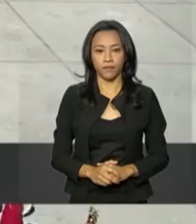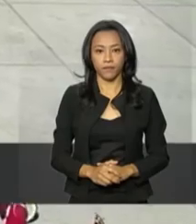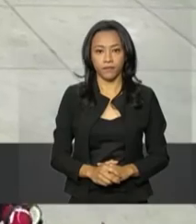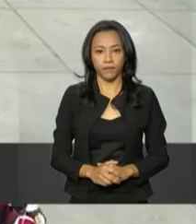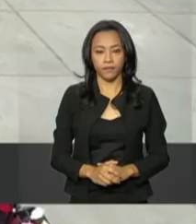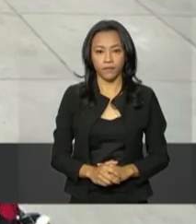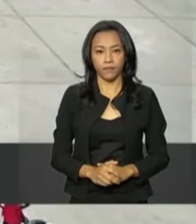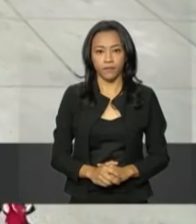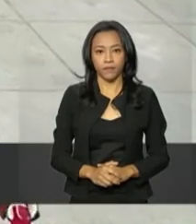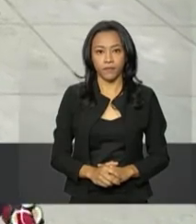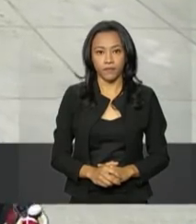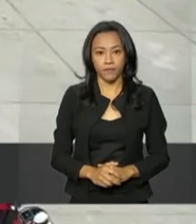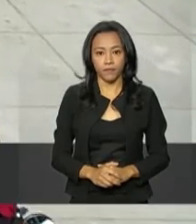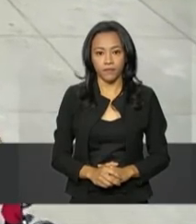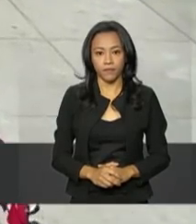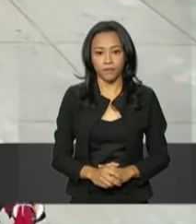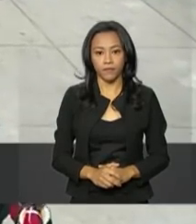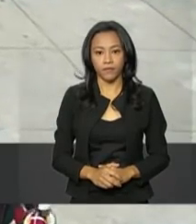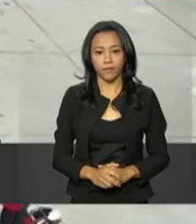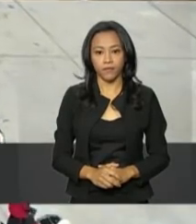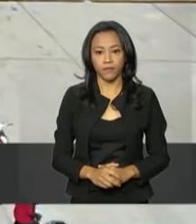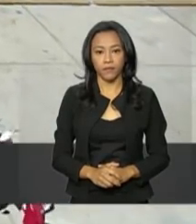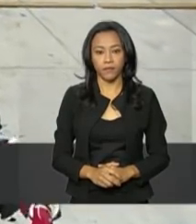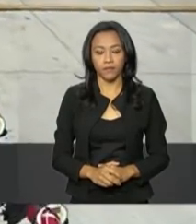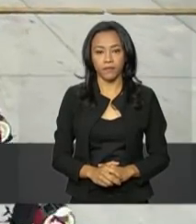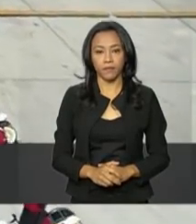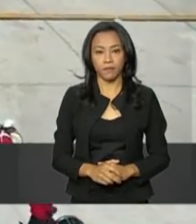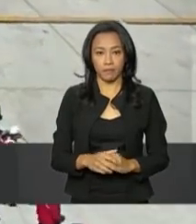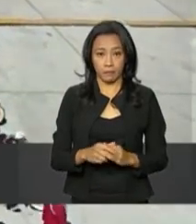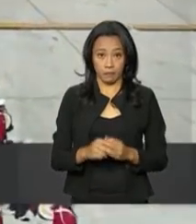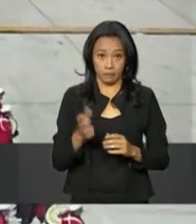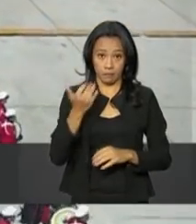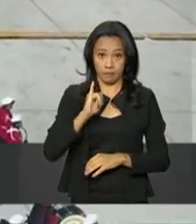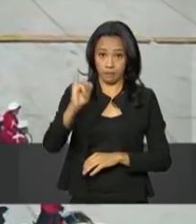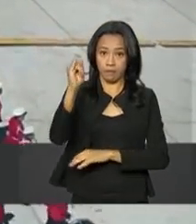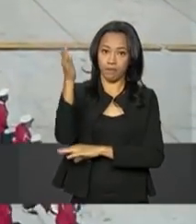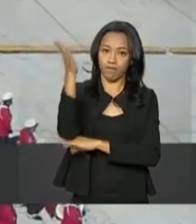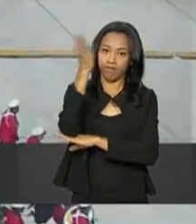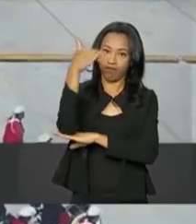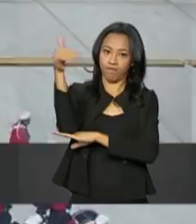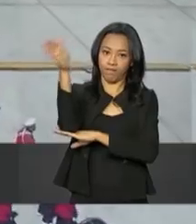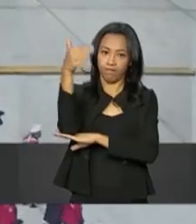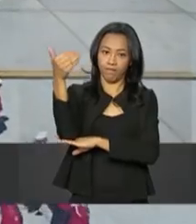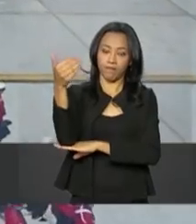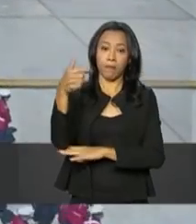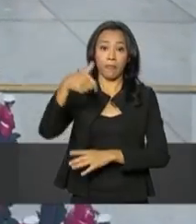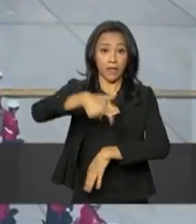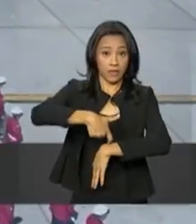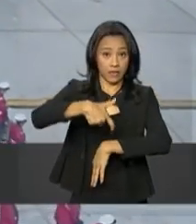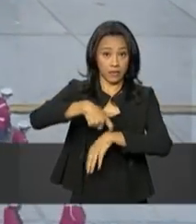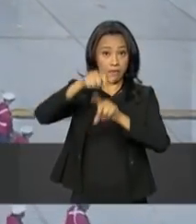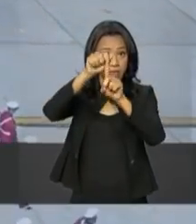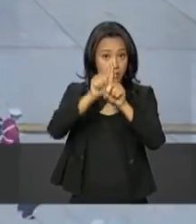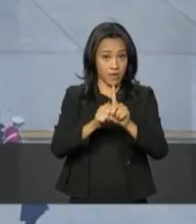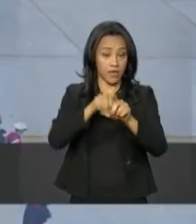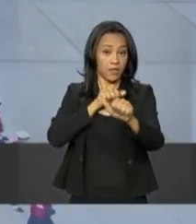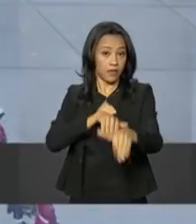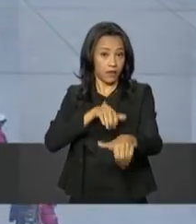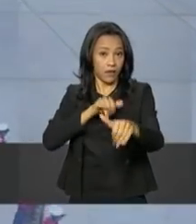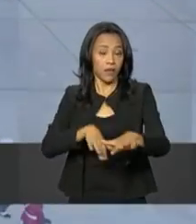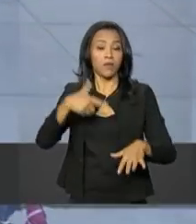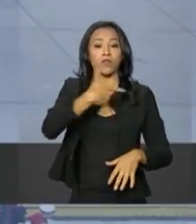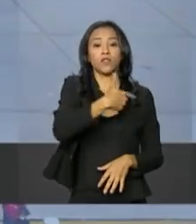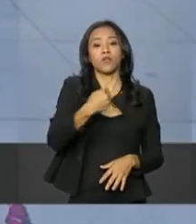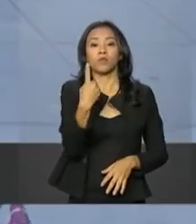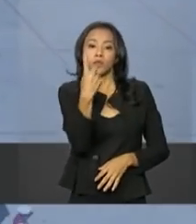A bandeira sempre do alto, visão permanente da pátria. Neste mês de setembro de